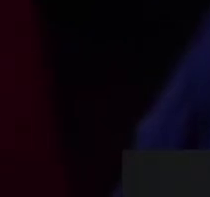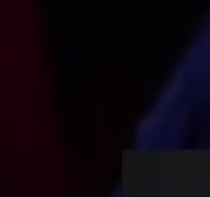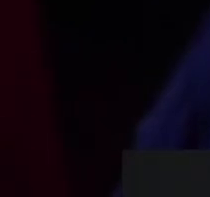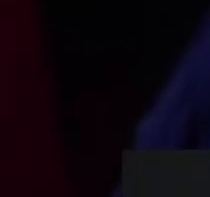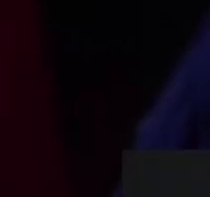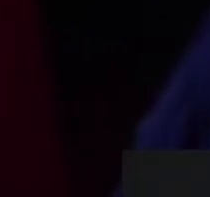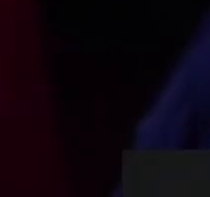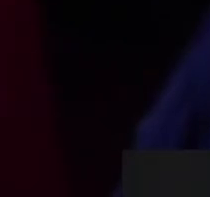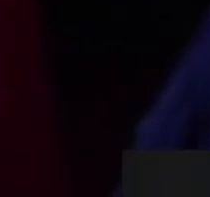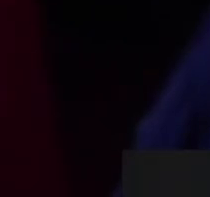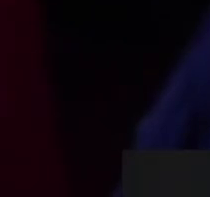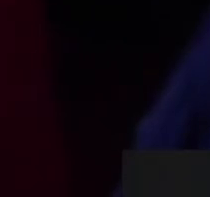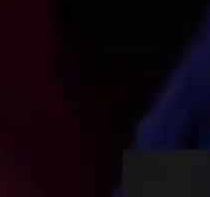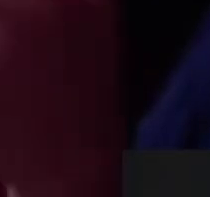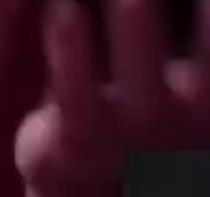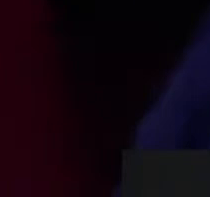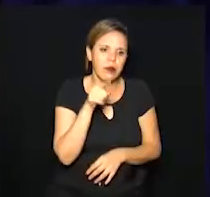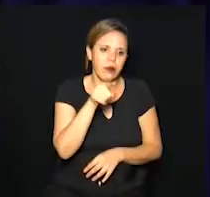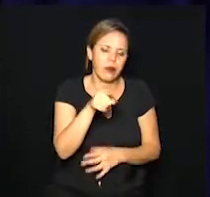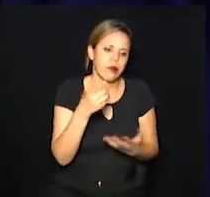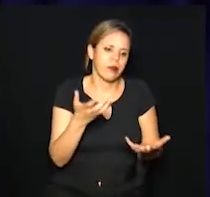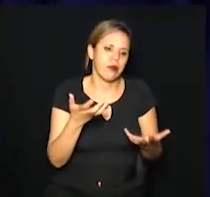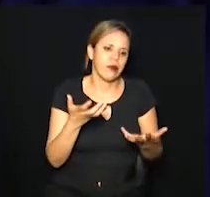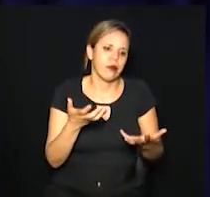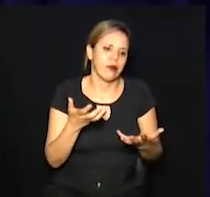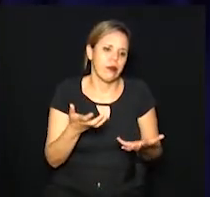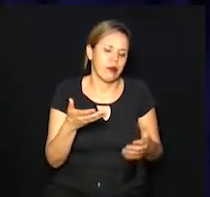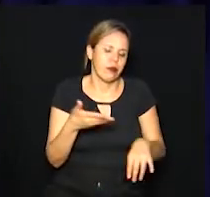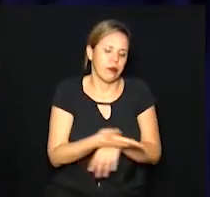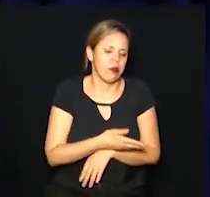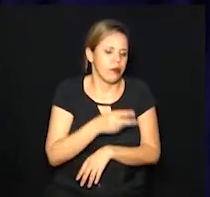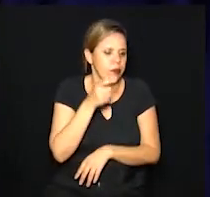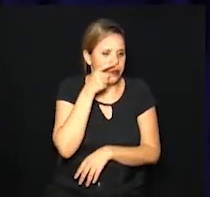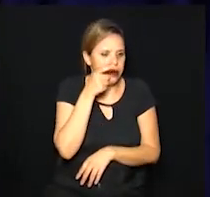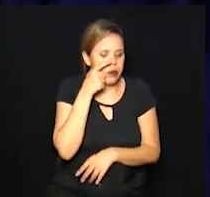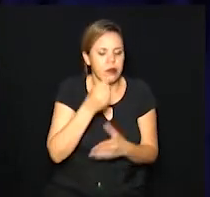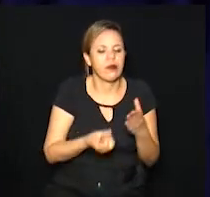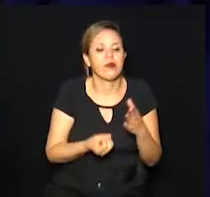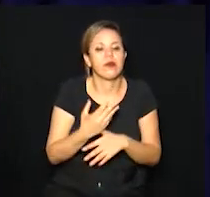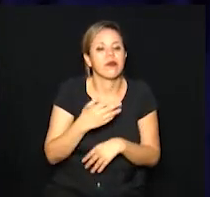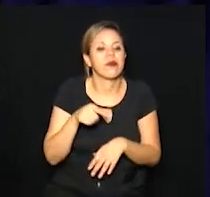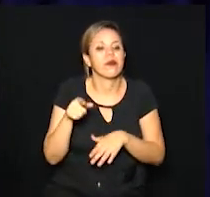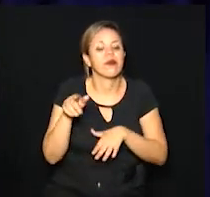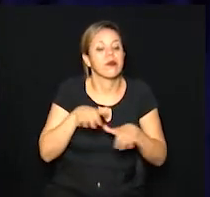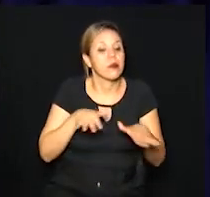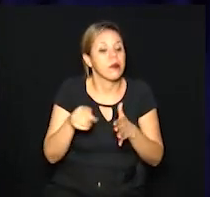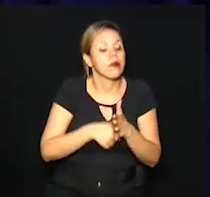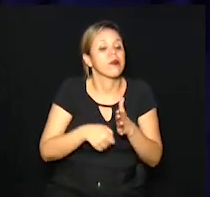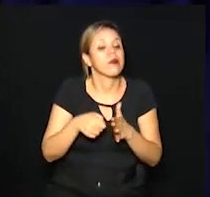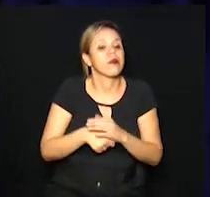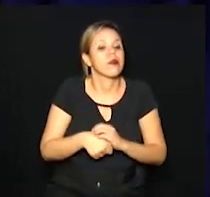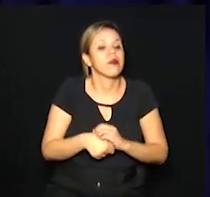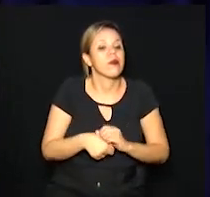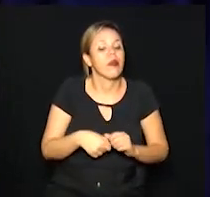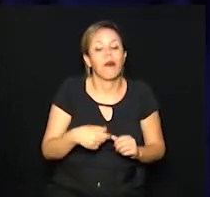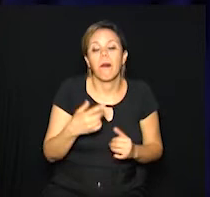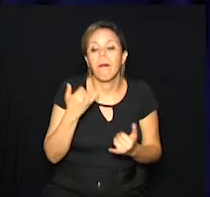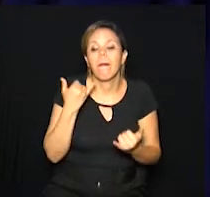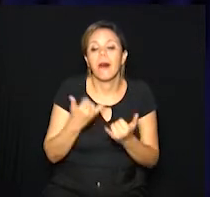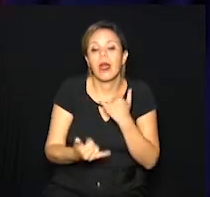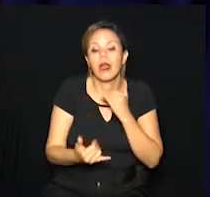o nome da cidade que você quer acessar. Esse movimento me parece